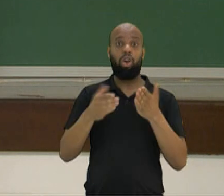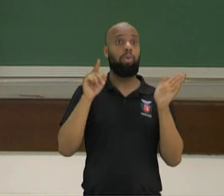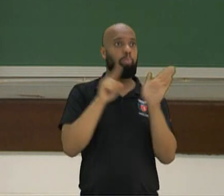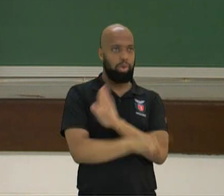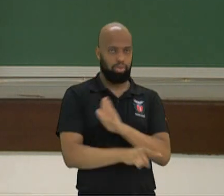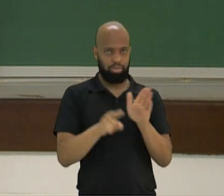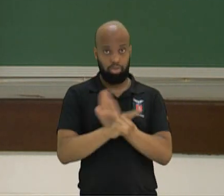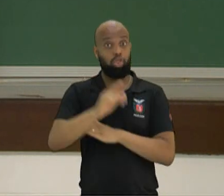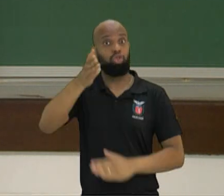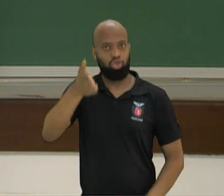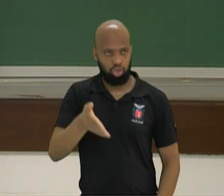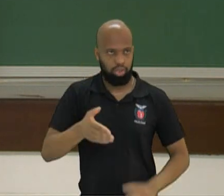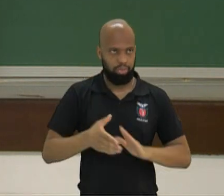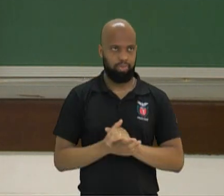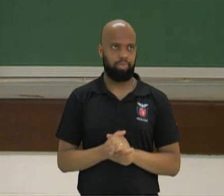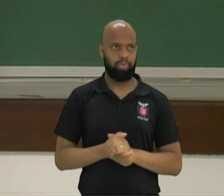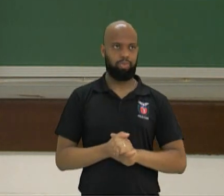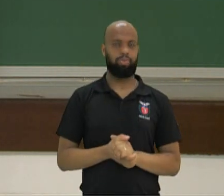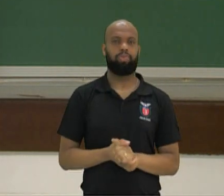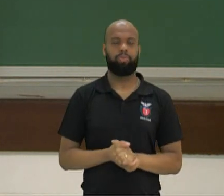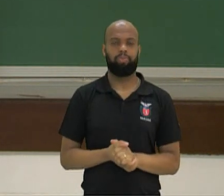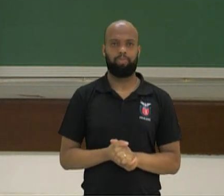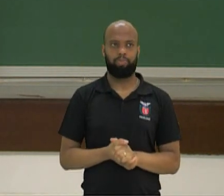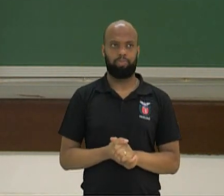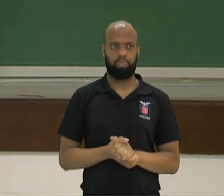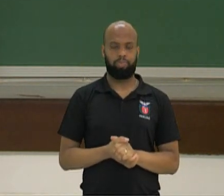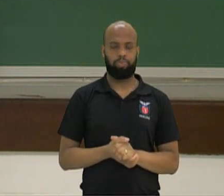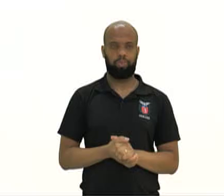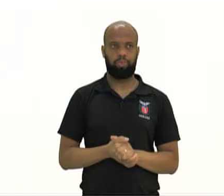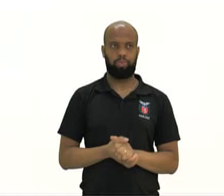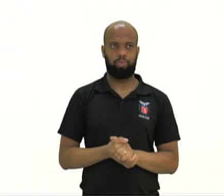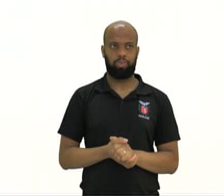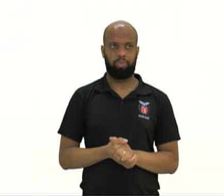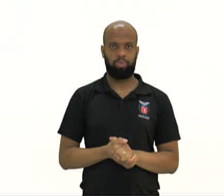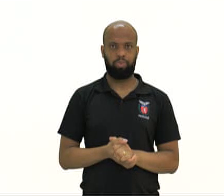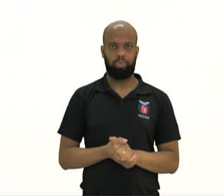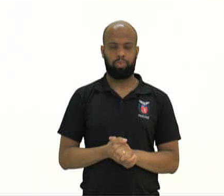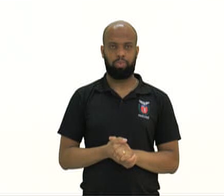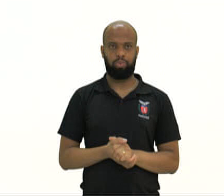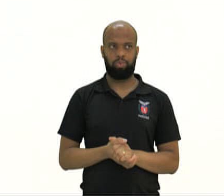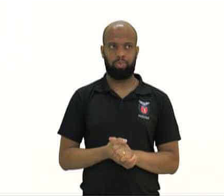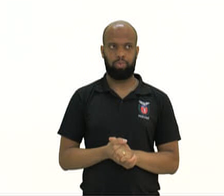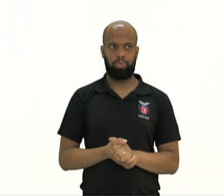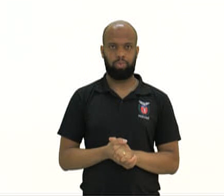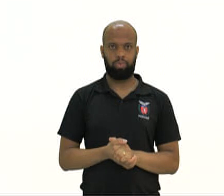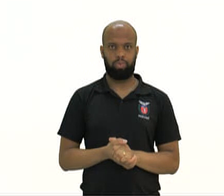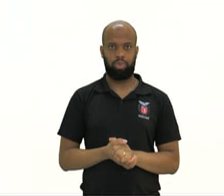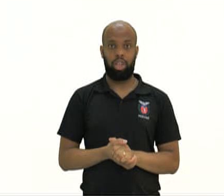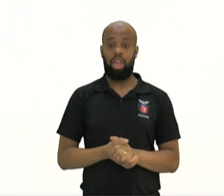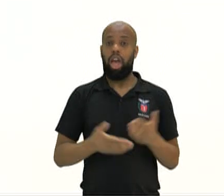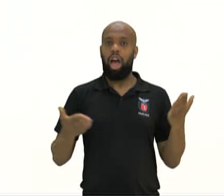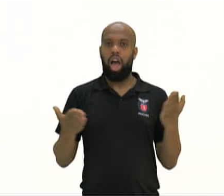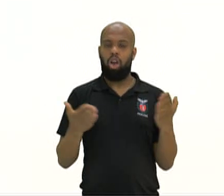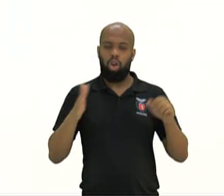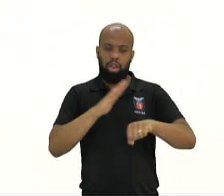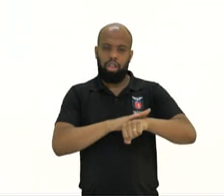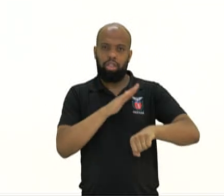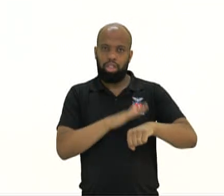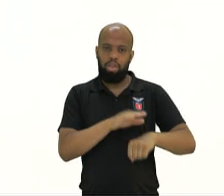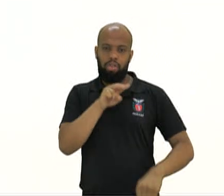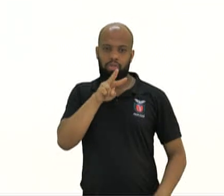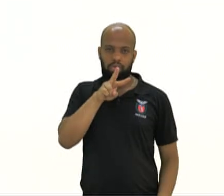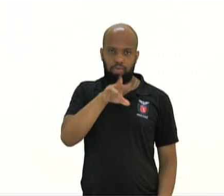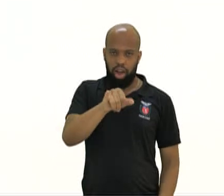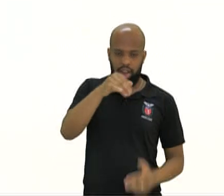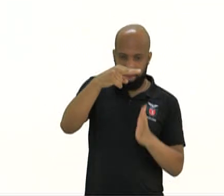aqui. Fill in with the words women, Russia and different. Eu vou dar um tempinho para que vocês possam ler